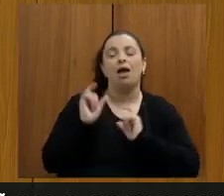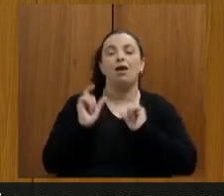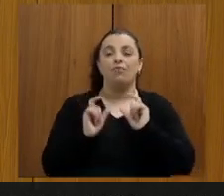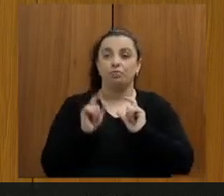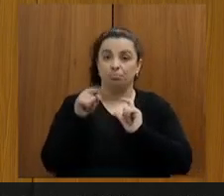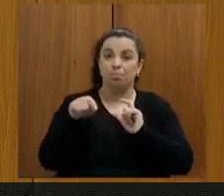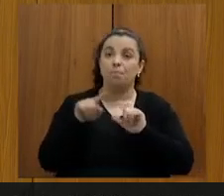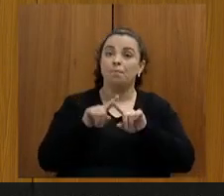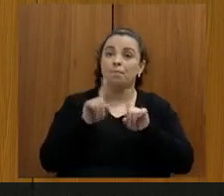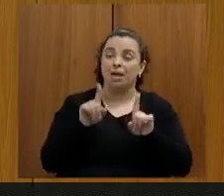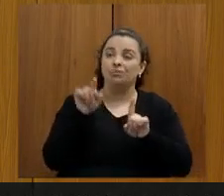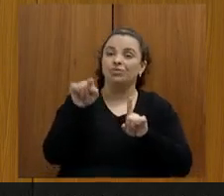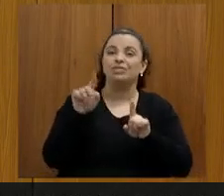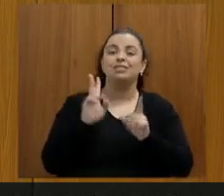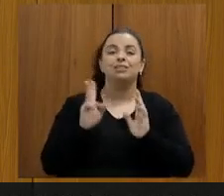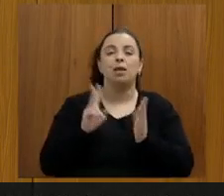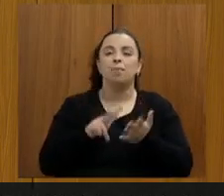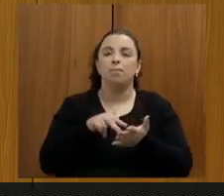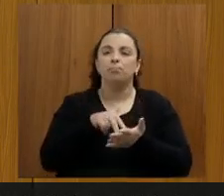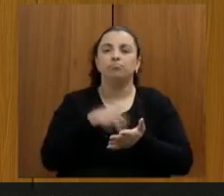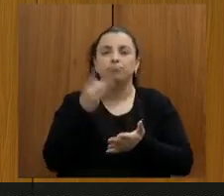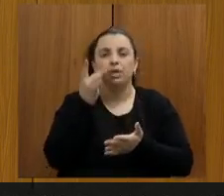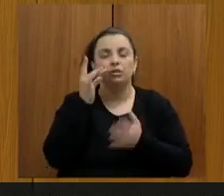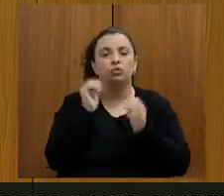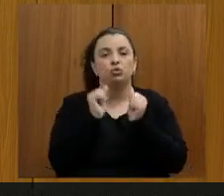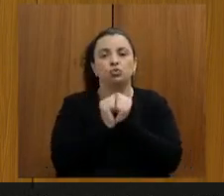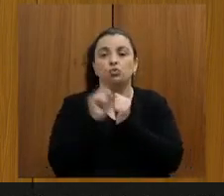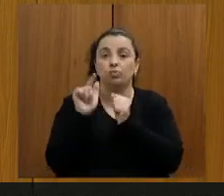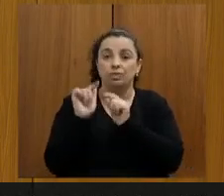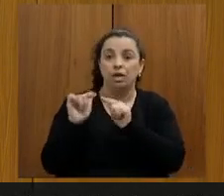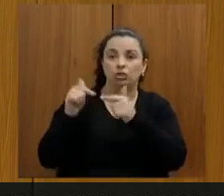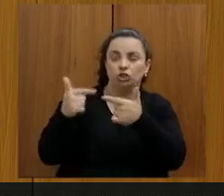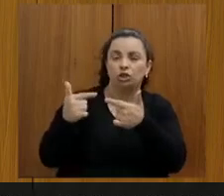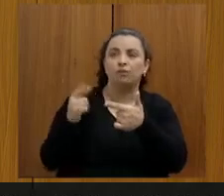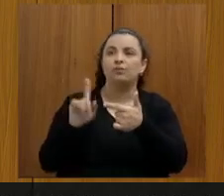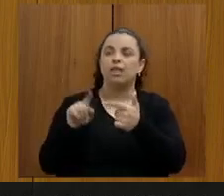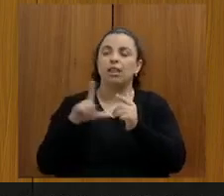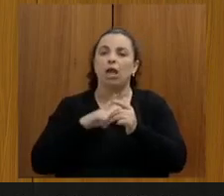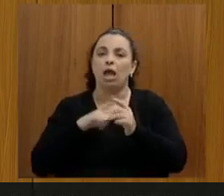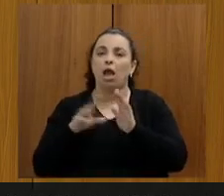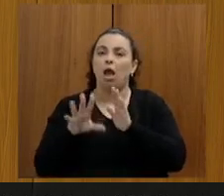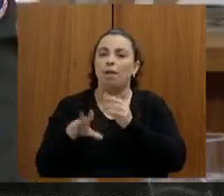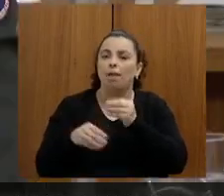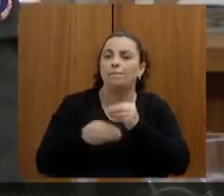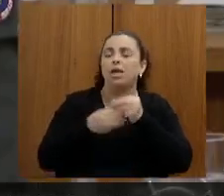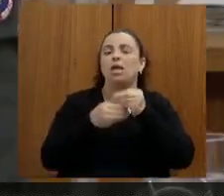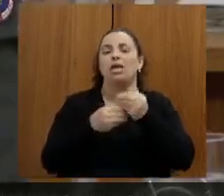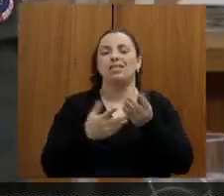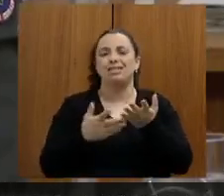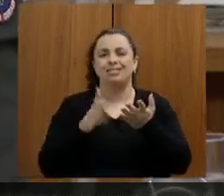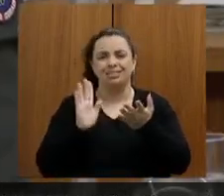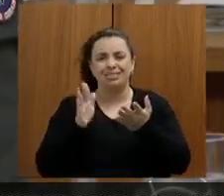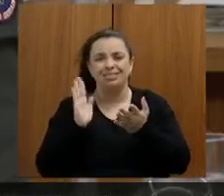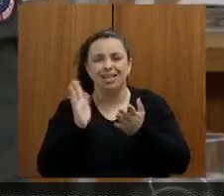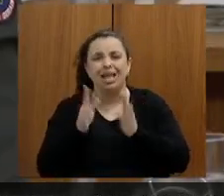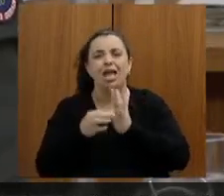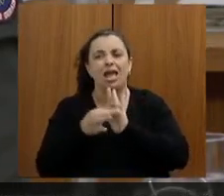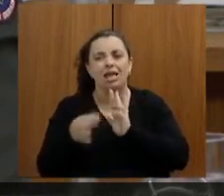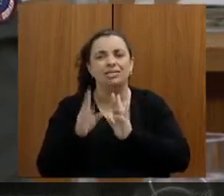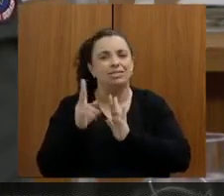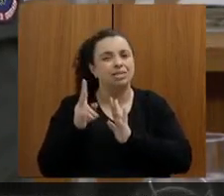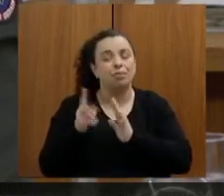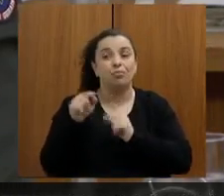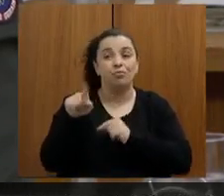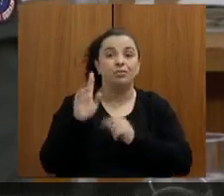senhora está sempre presente a senhora age a senhora indica emendas a senhora tá sempre vivendo o que